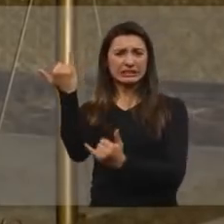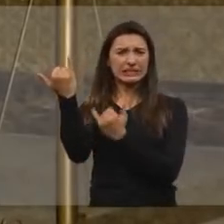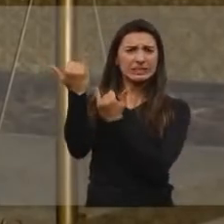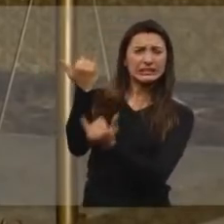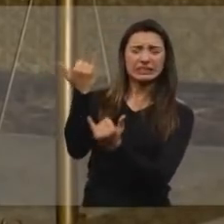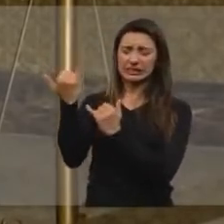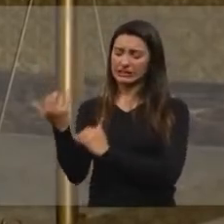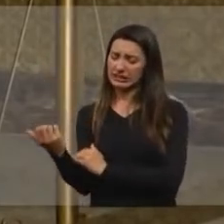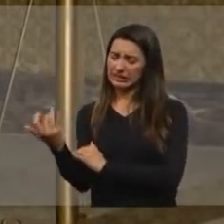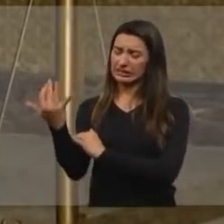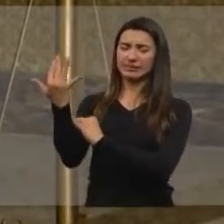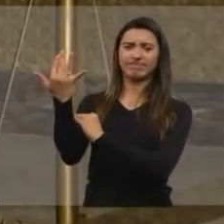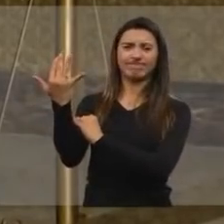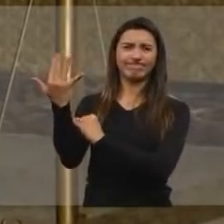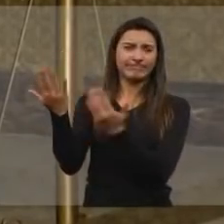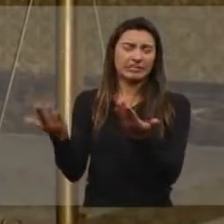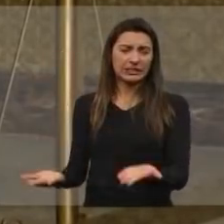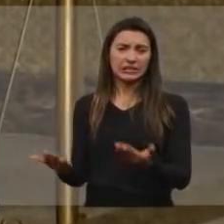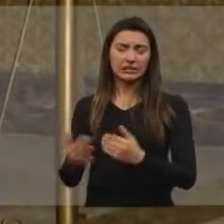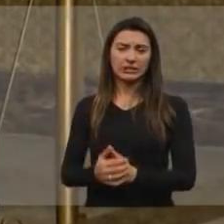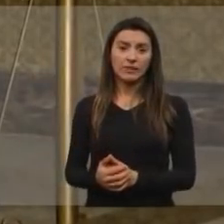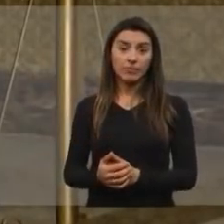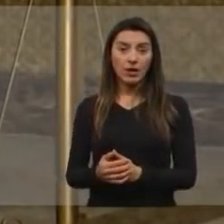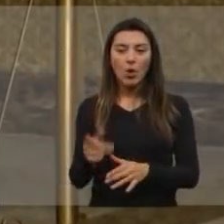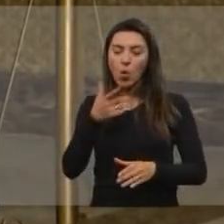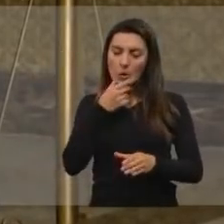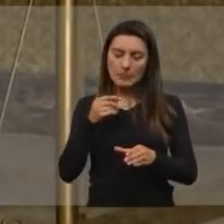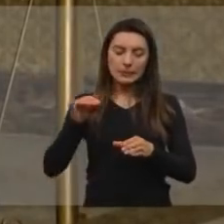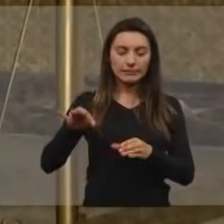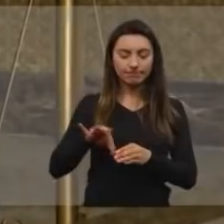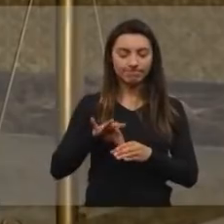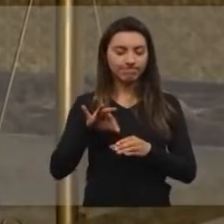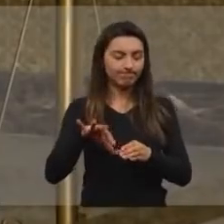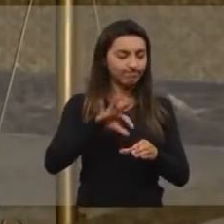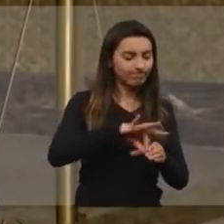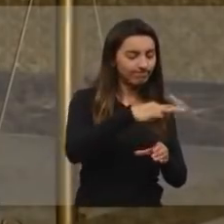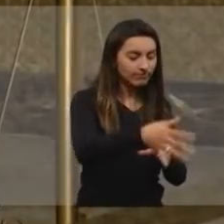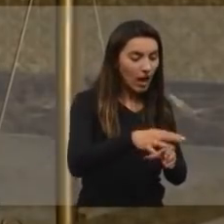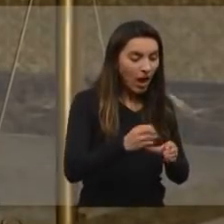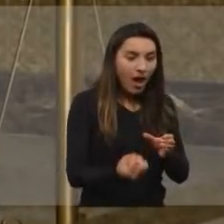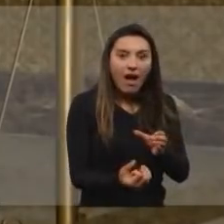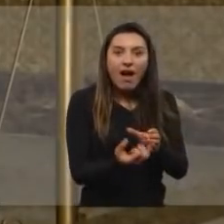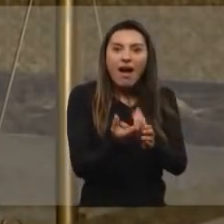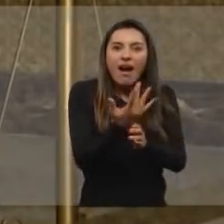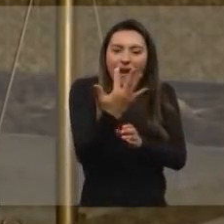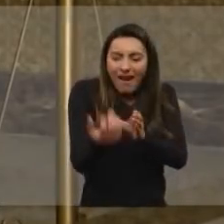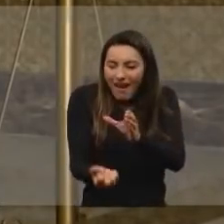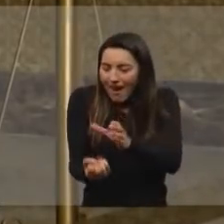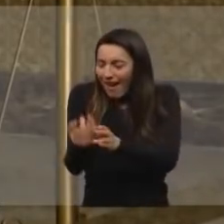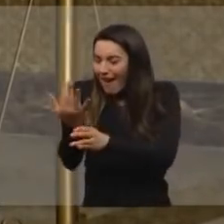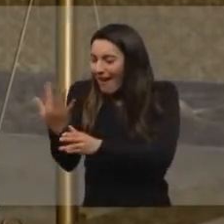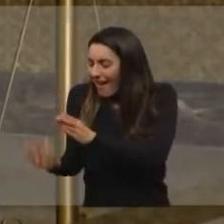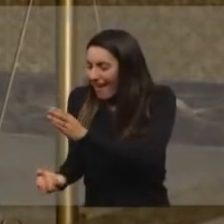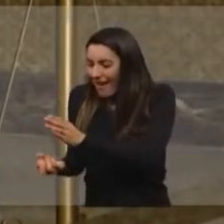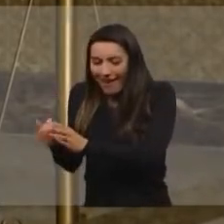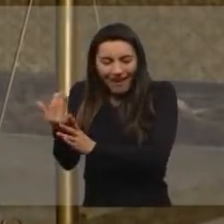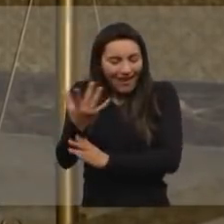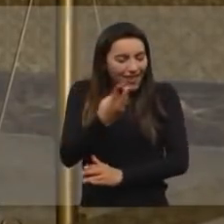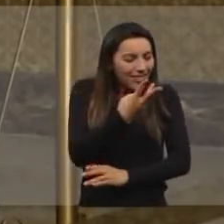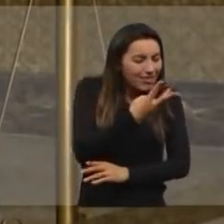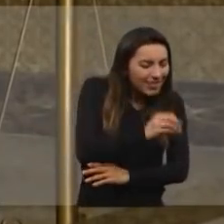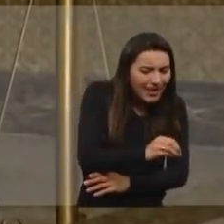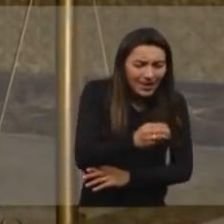porém caíram a terra boa e produziram a base de 100 d60 d30